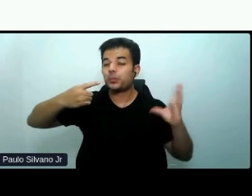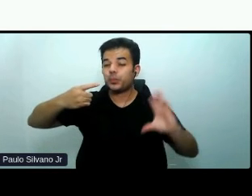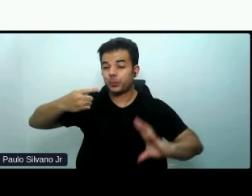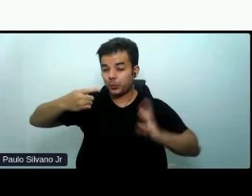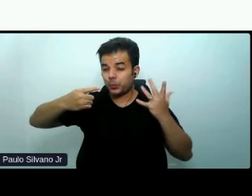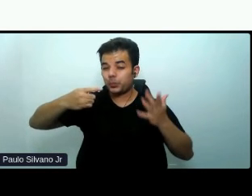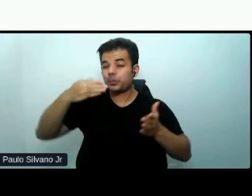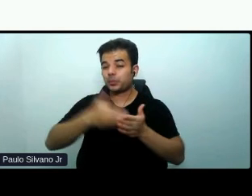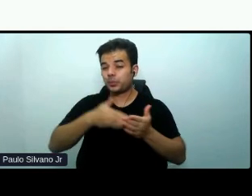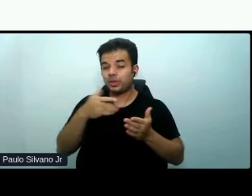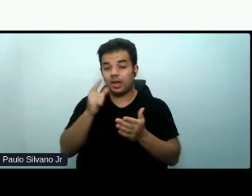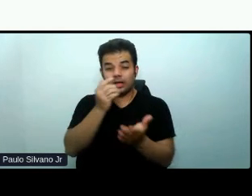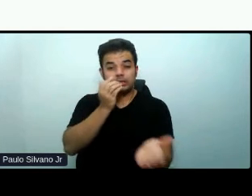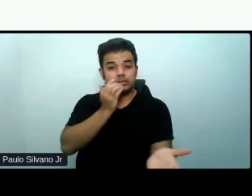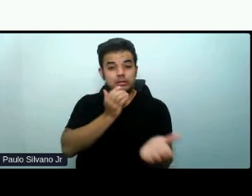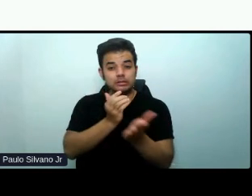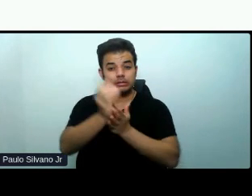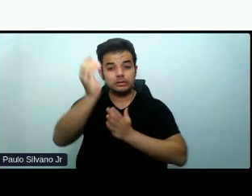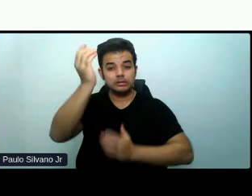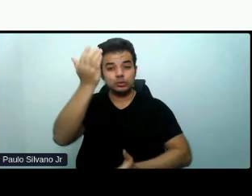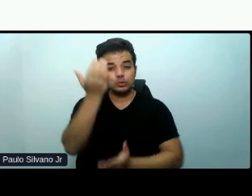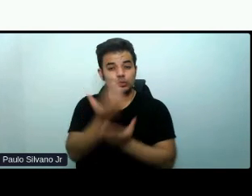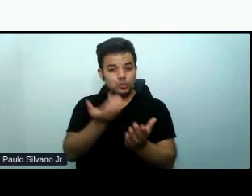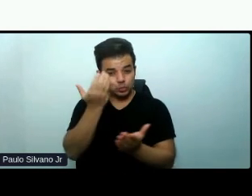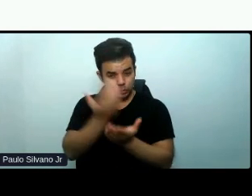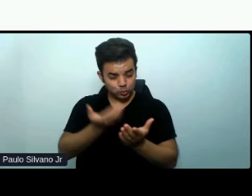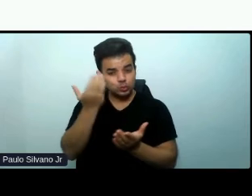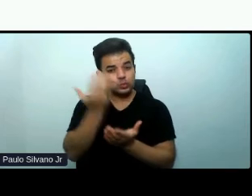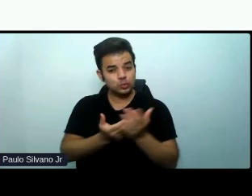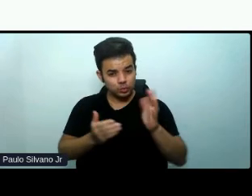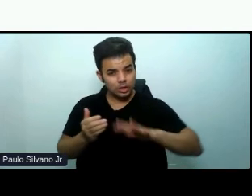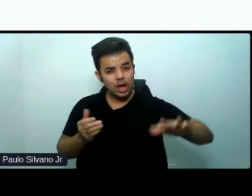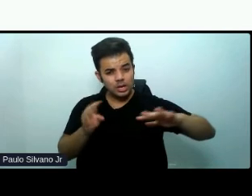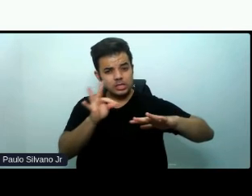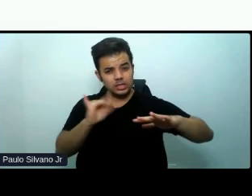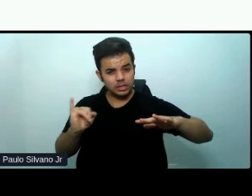barreiras é o início dos estudos no segmento de TI.